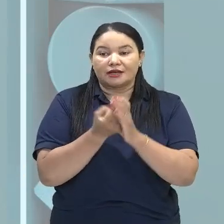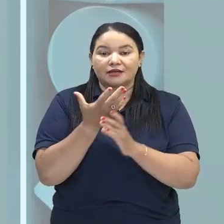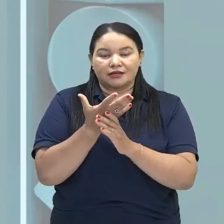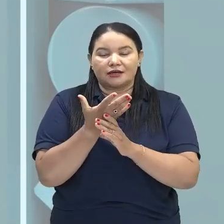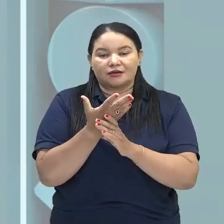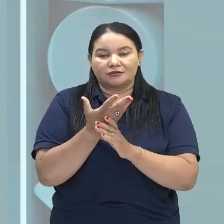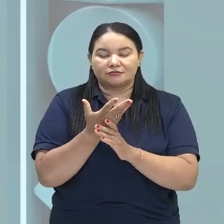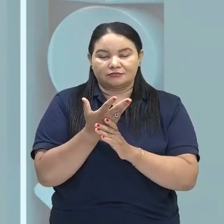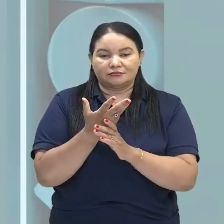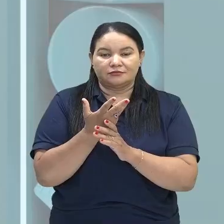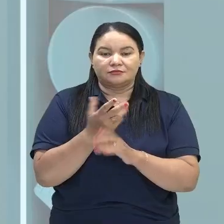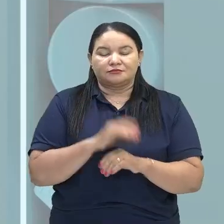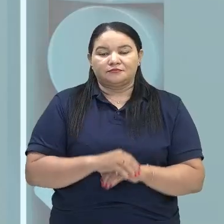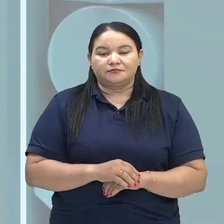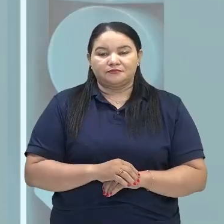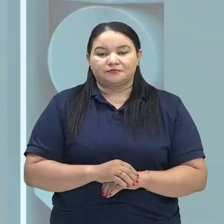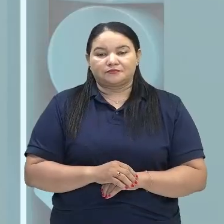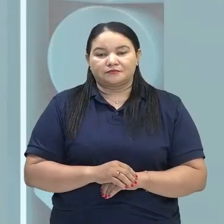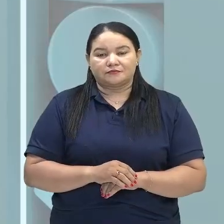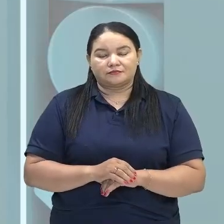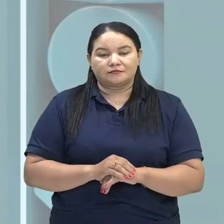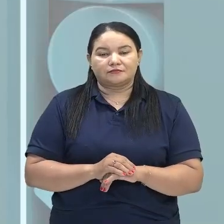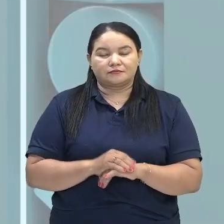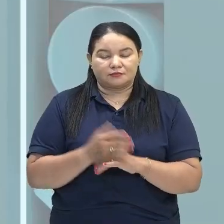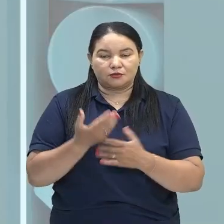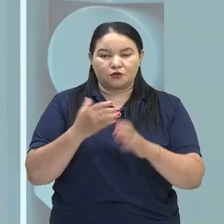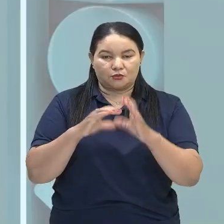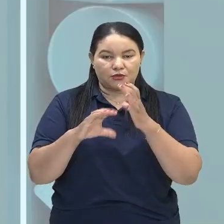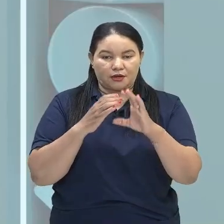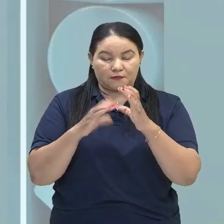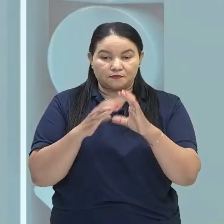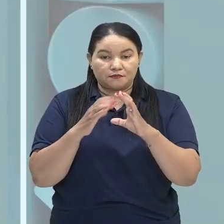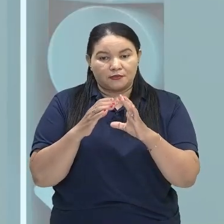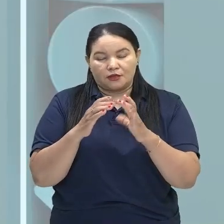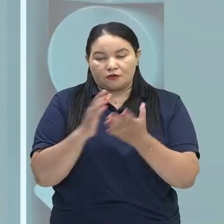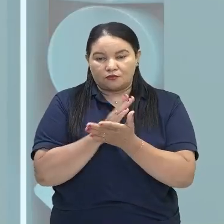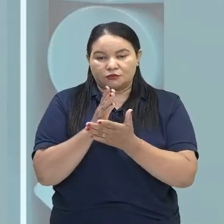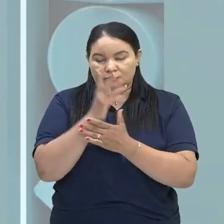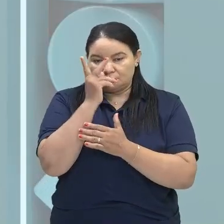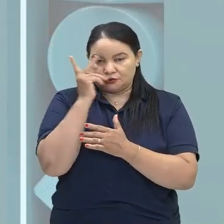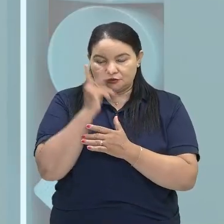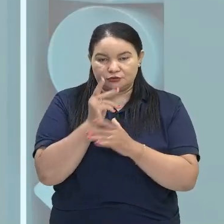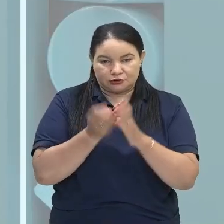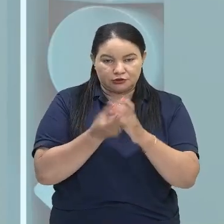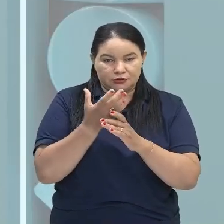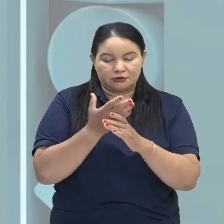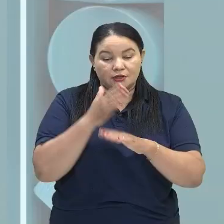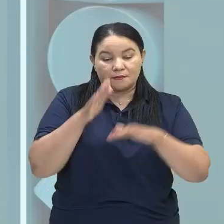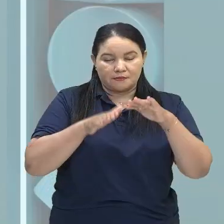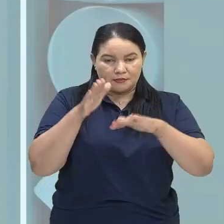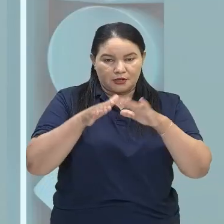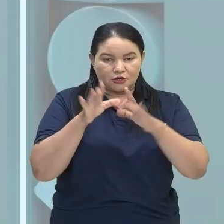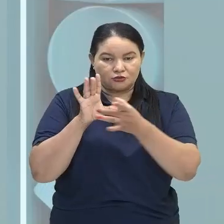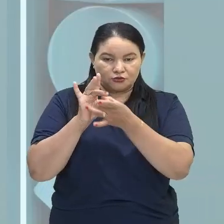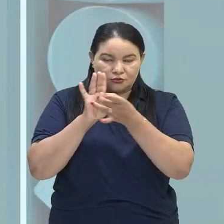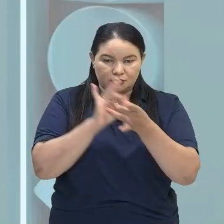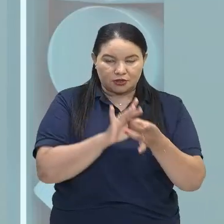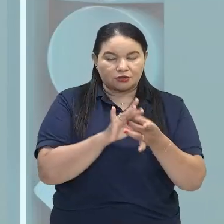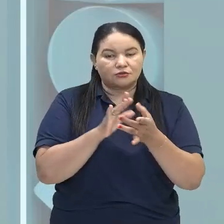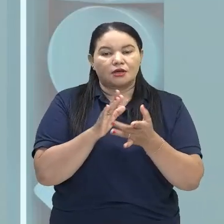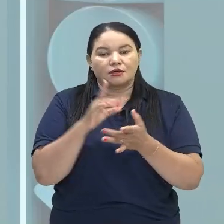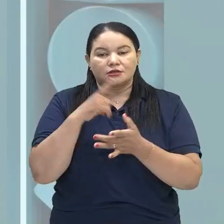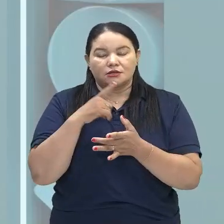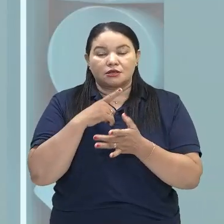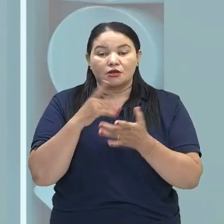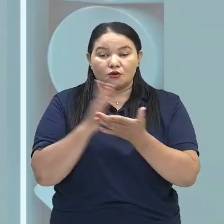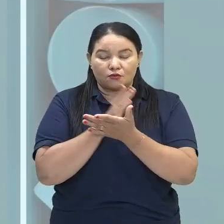pelas pessoas para se comunicar. Então, dependendo do contexto, nós vamos considerar essas variações